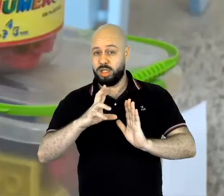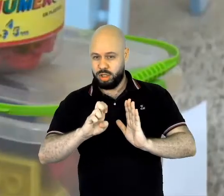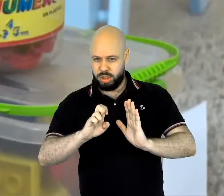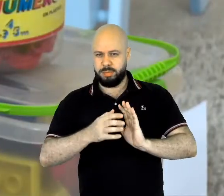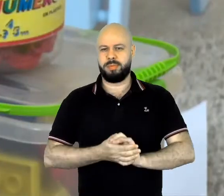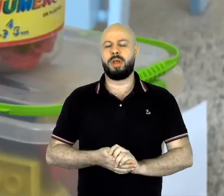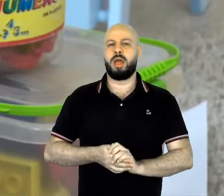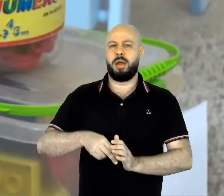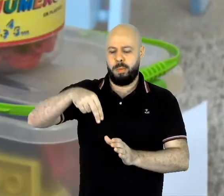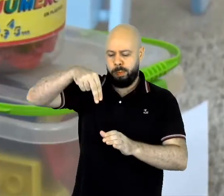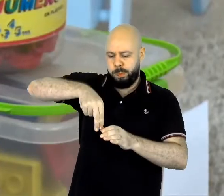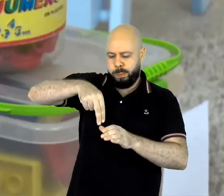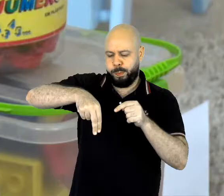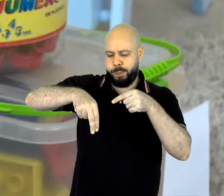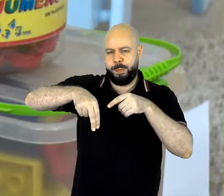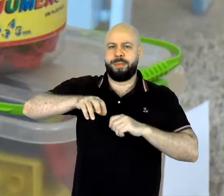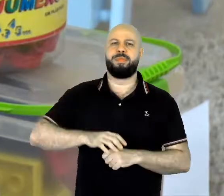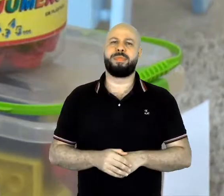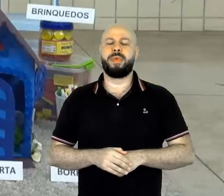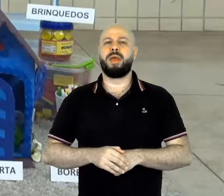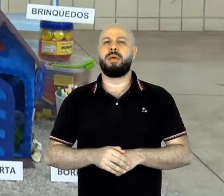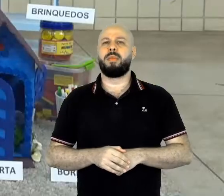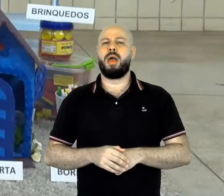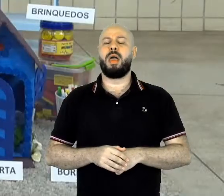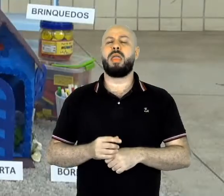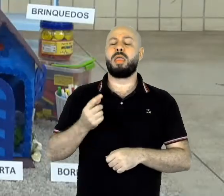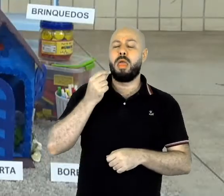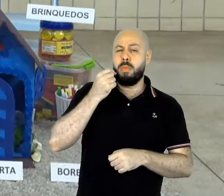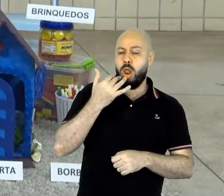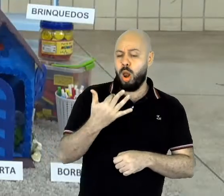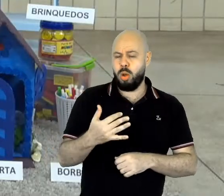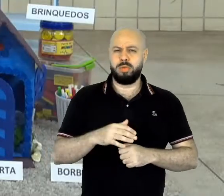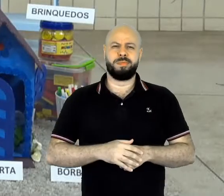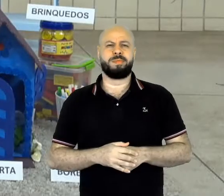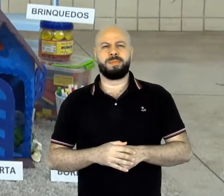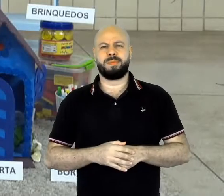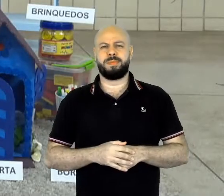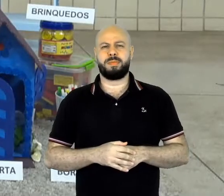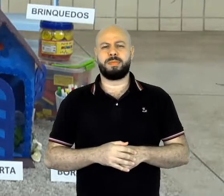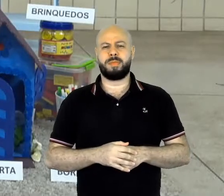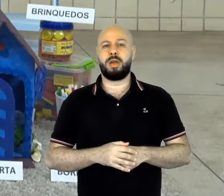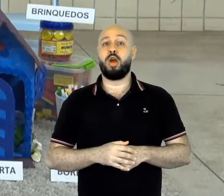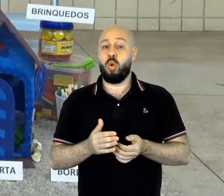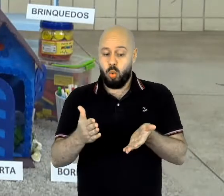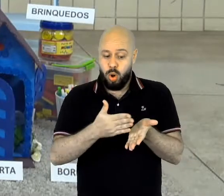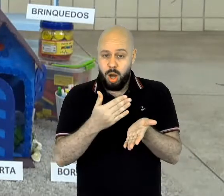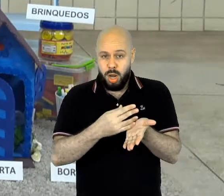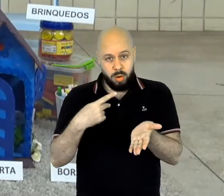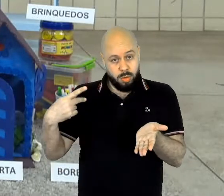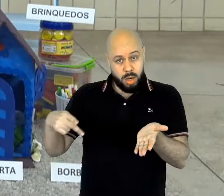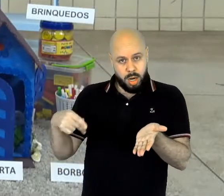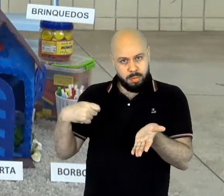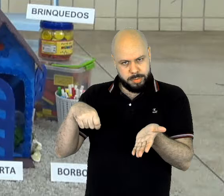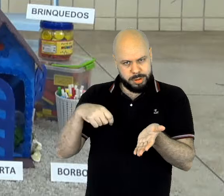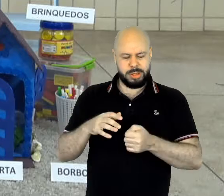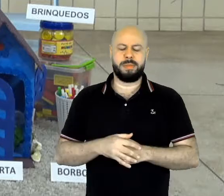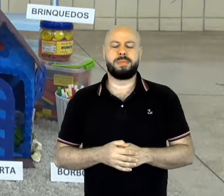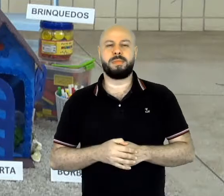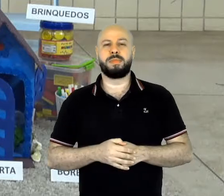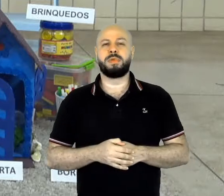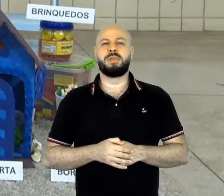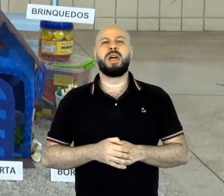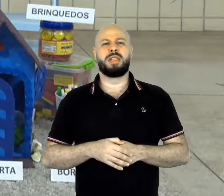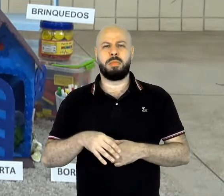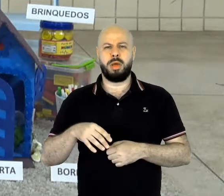de pincel, vai precisar de lápis de cor, vai precisar também do caderno da criança, você vai precisar de um